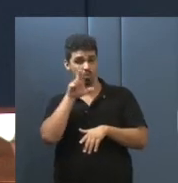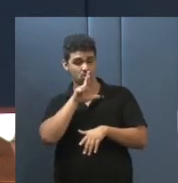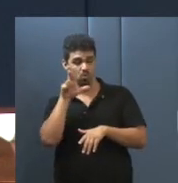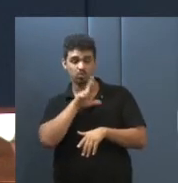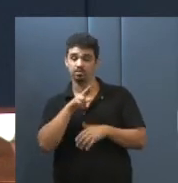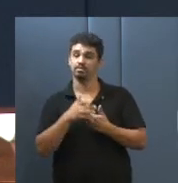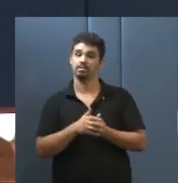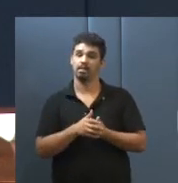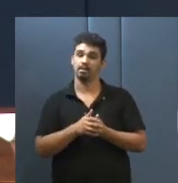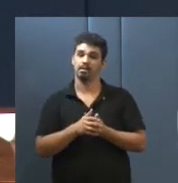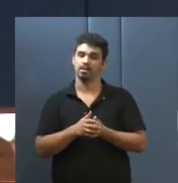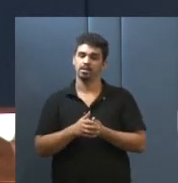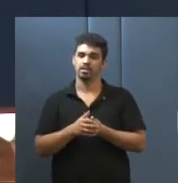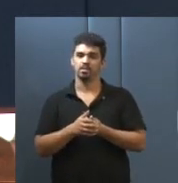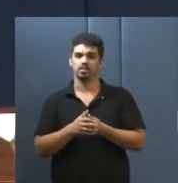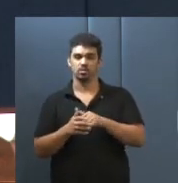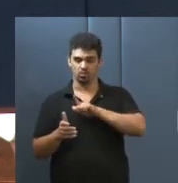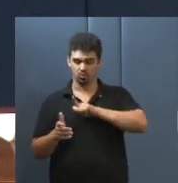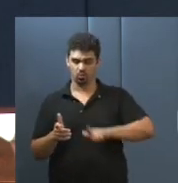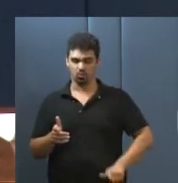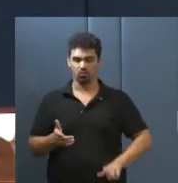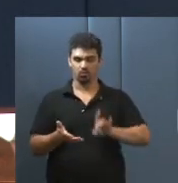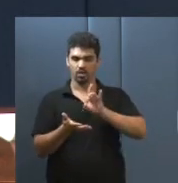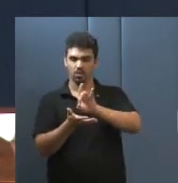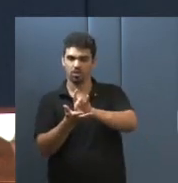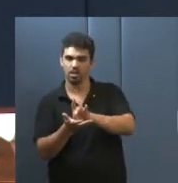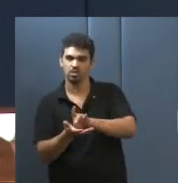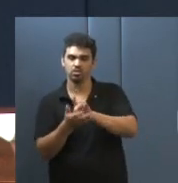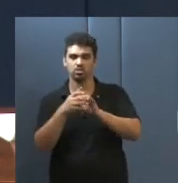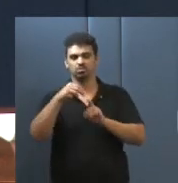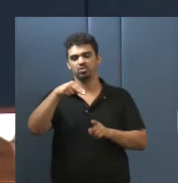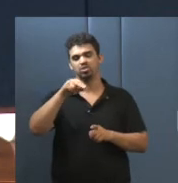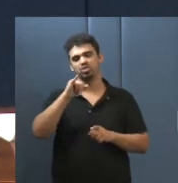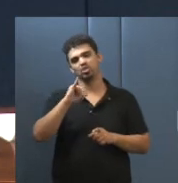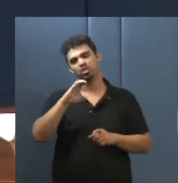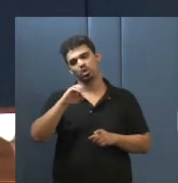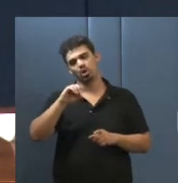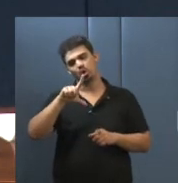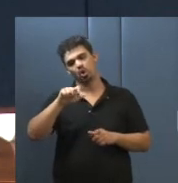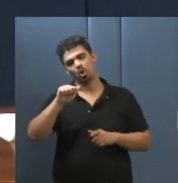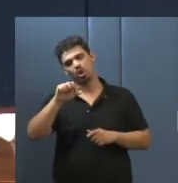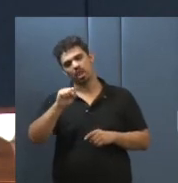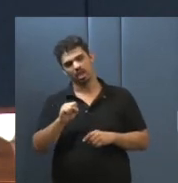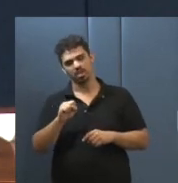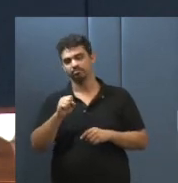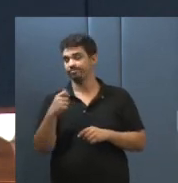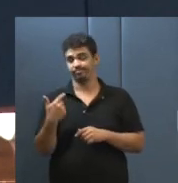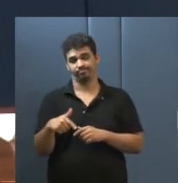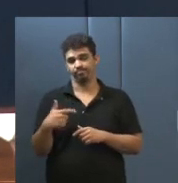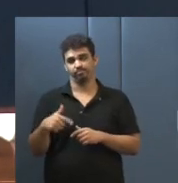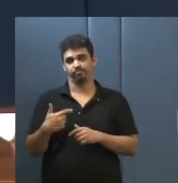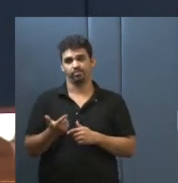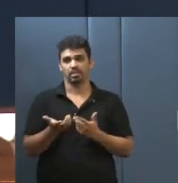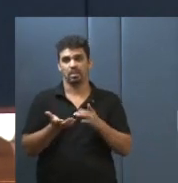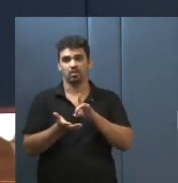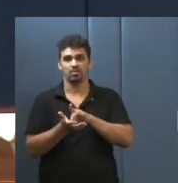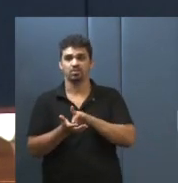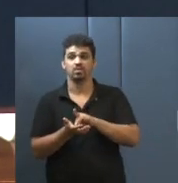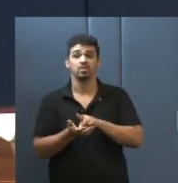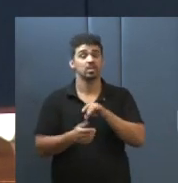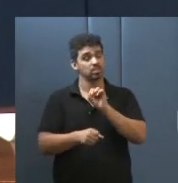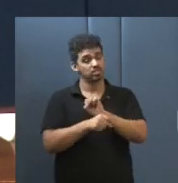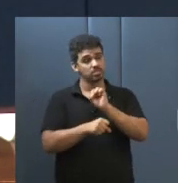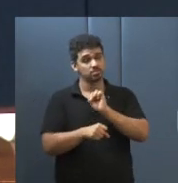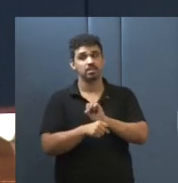no governo ilegítimo de Nicolás Maduro. Então, o que se espera é que haja